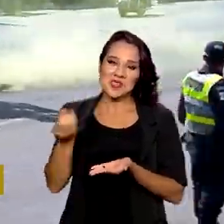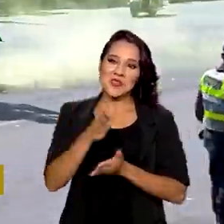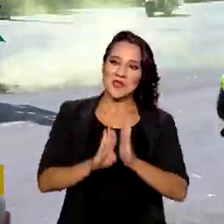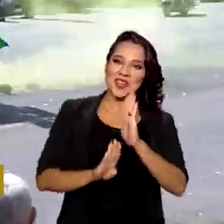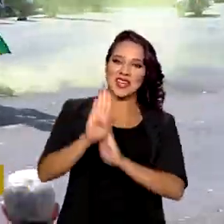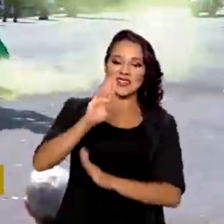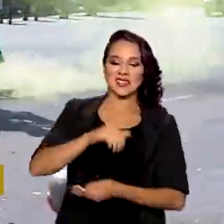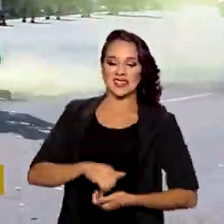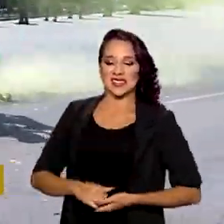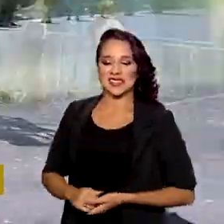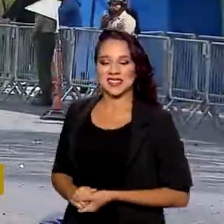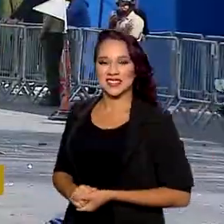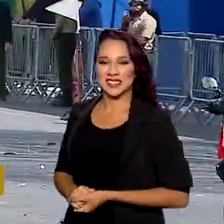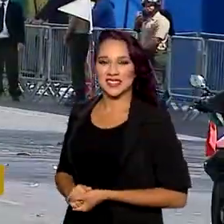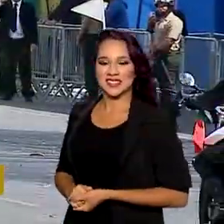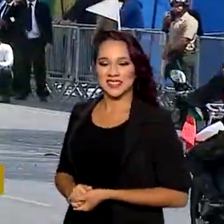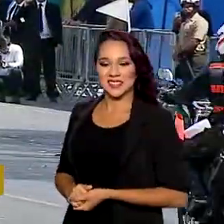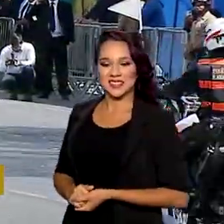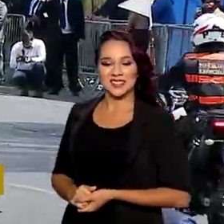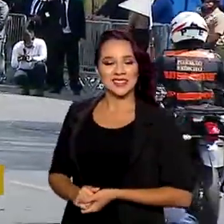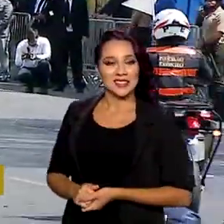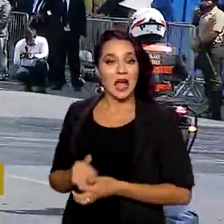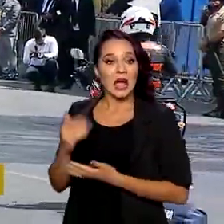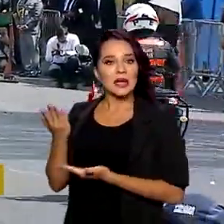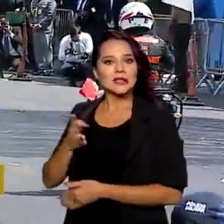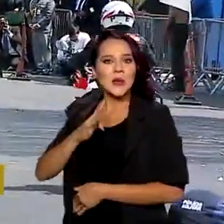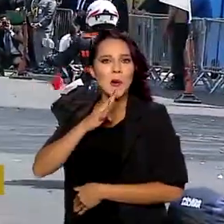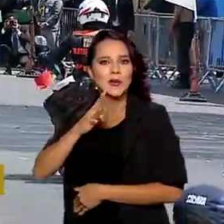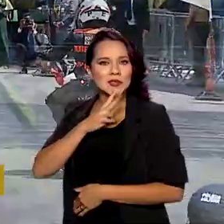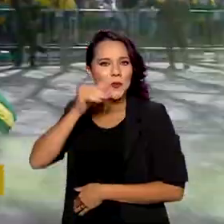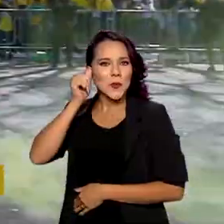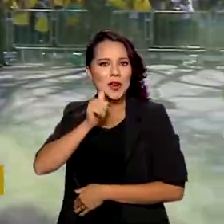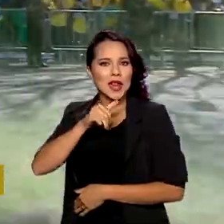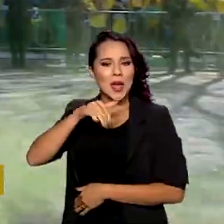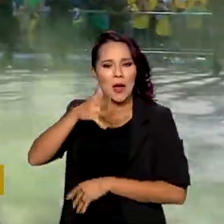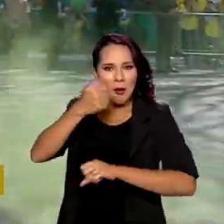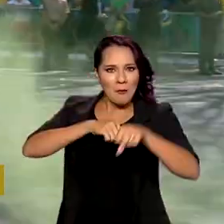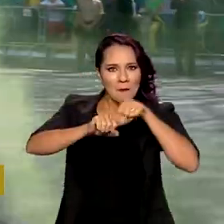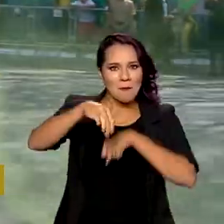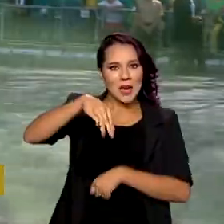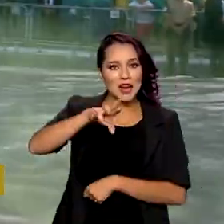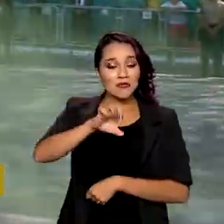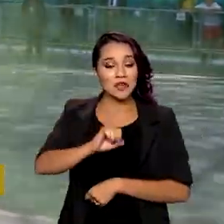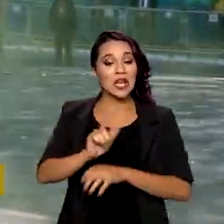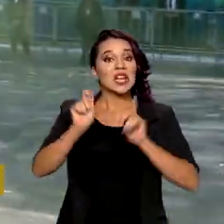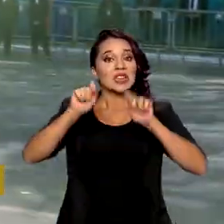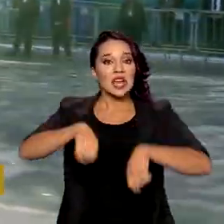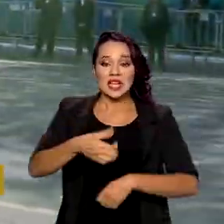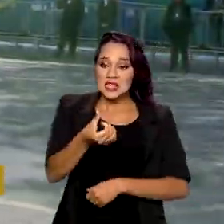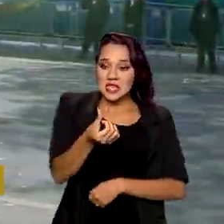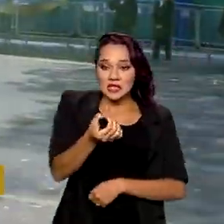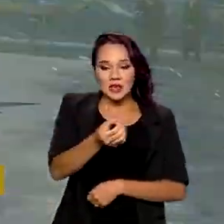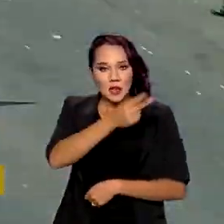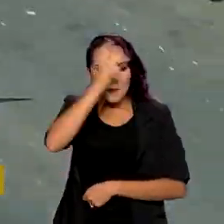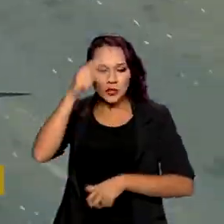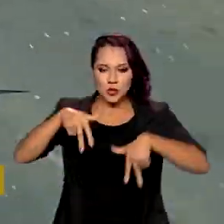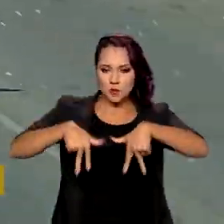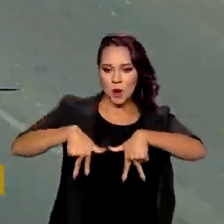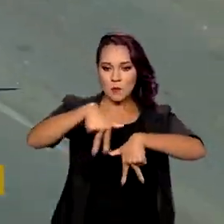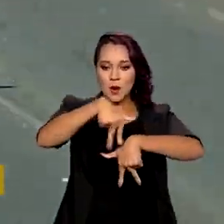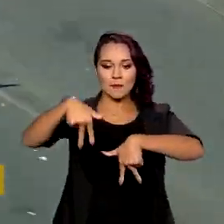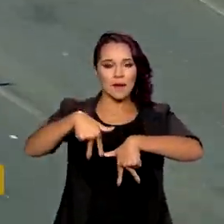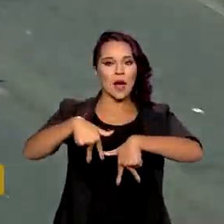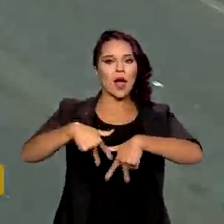recorde. A nova Mulher Maravilha, como é conhecida, foi projetada para suportar 60 homens, tendo seu